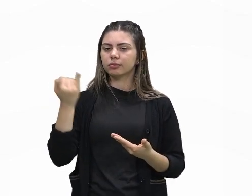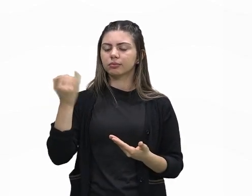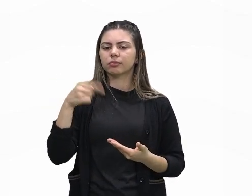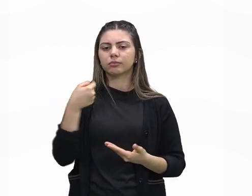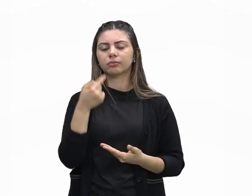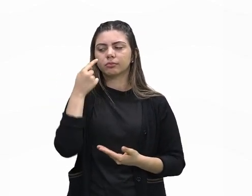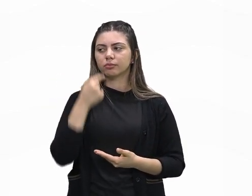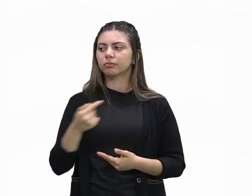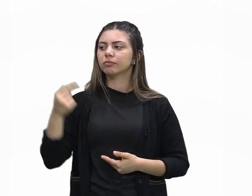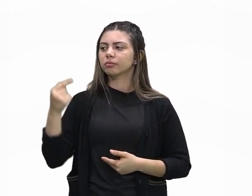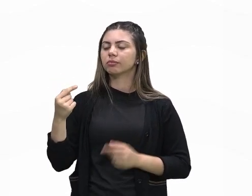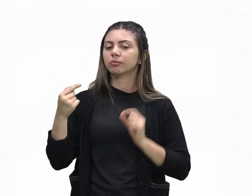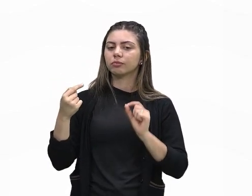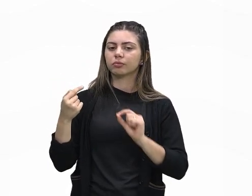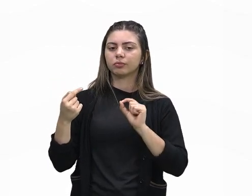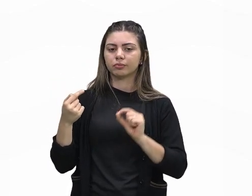essa